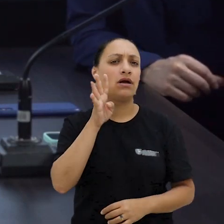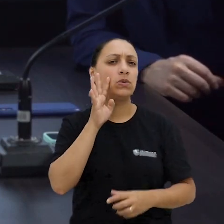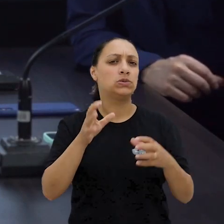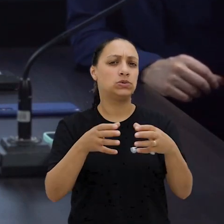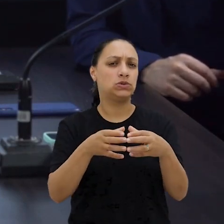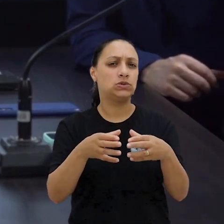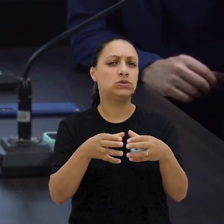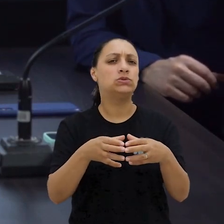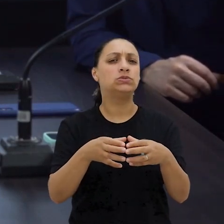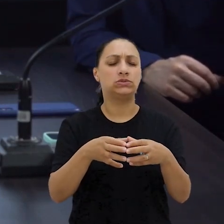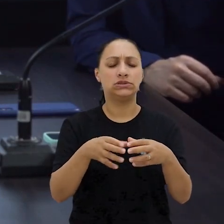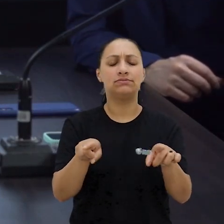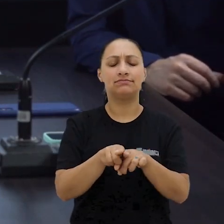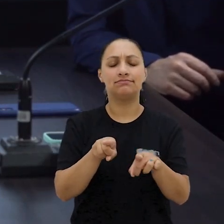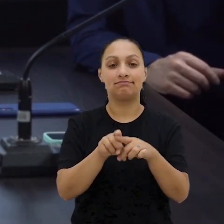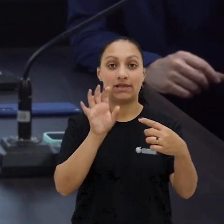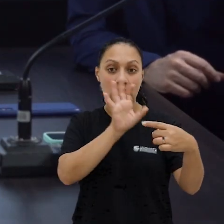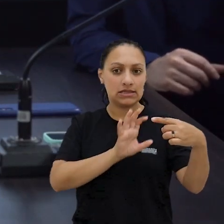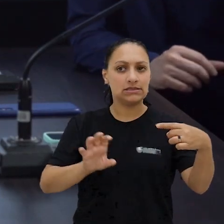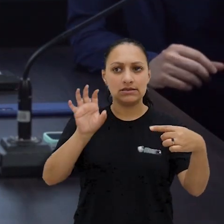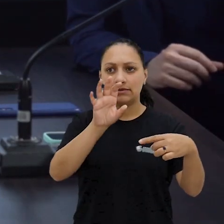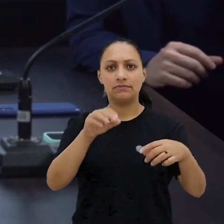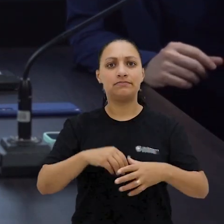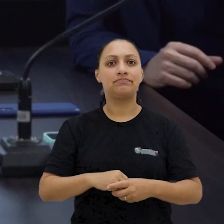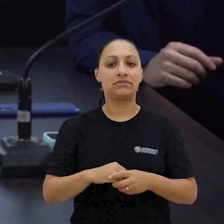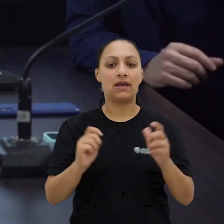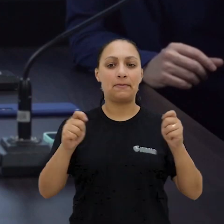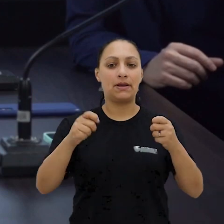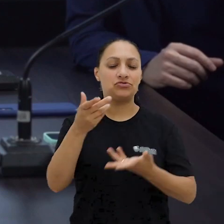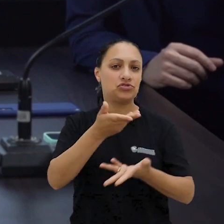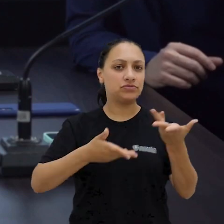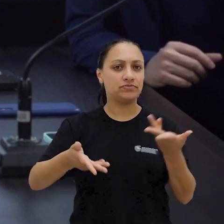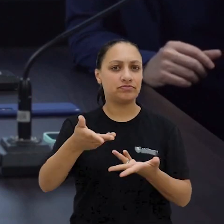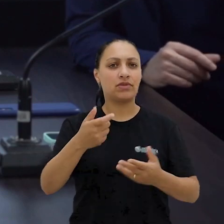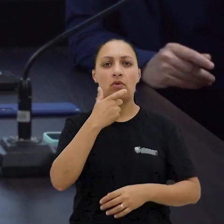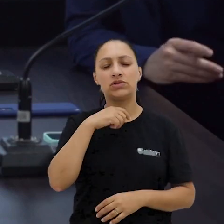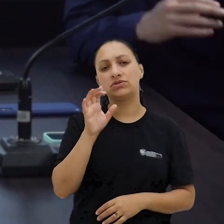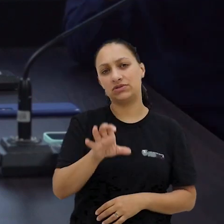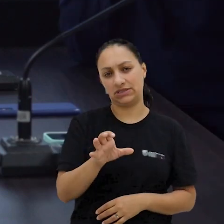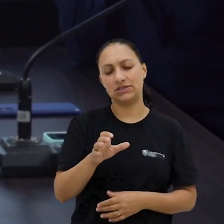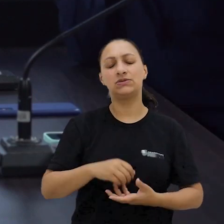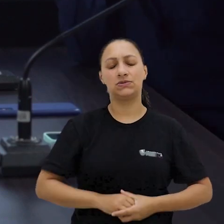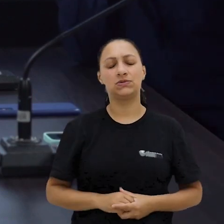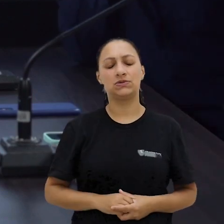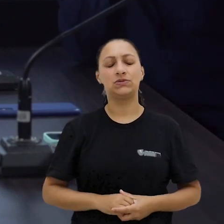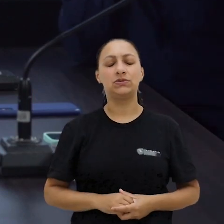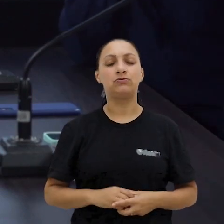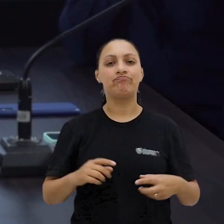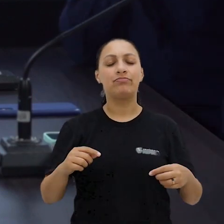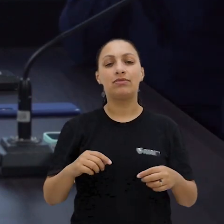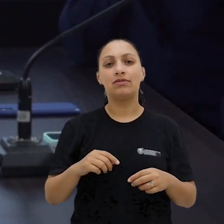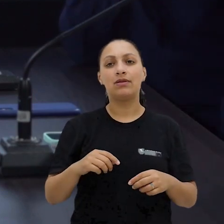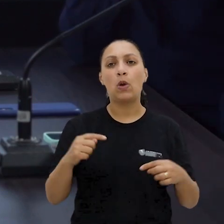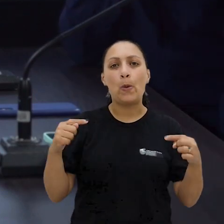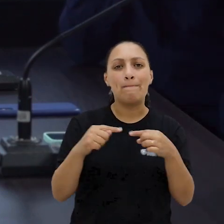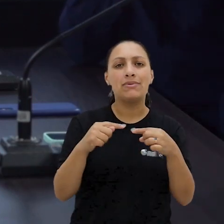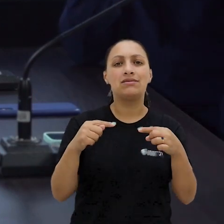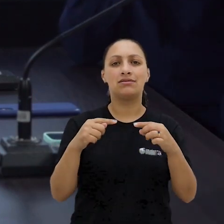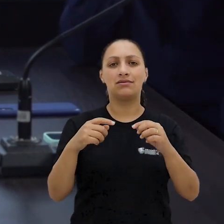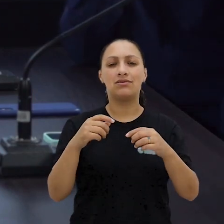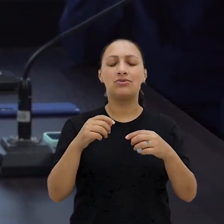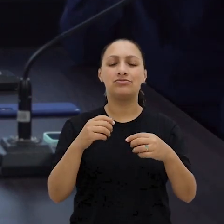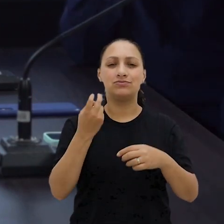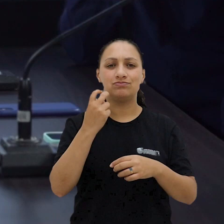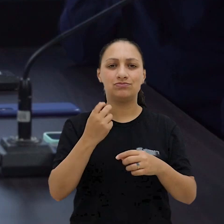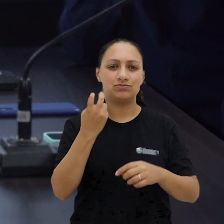ir, grupos, nem digo ecossistema, assim, grupos legais para você procurar. Então, acho que isso tem a ver com cultura empreendedora, com estar